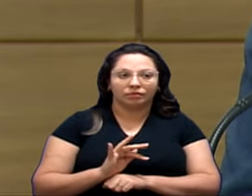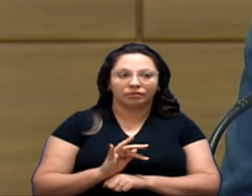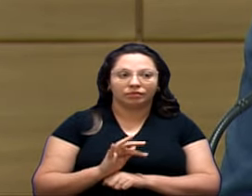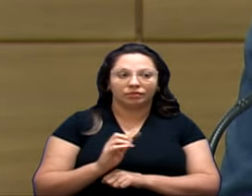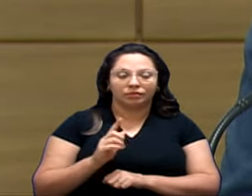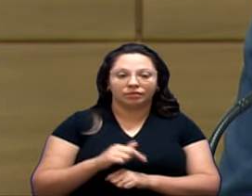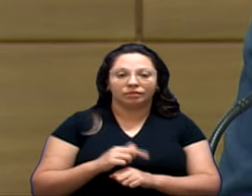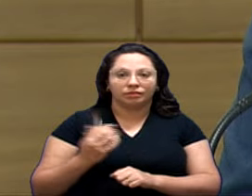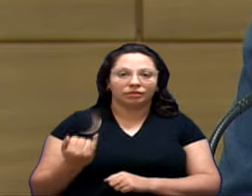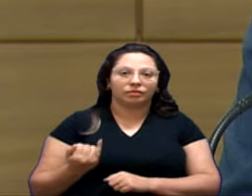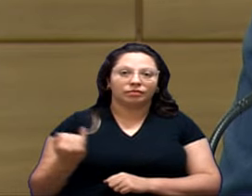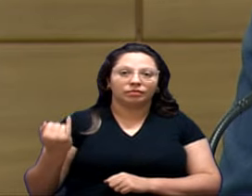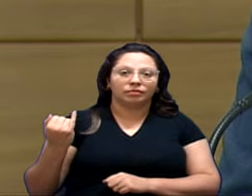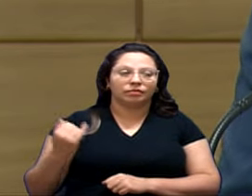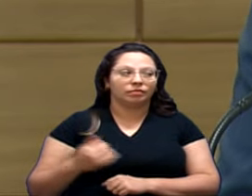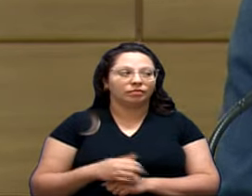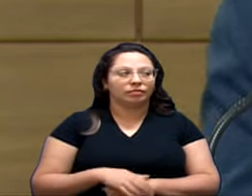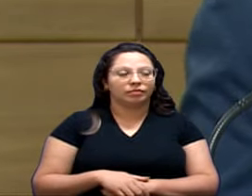referência